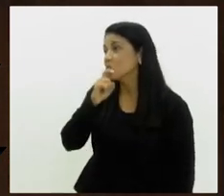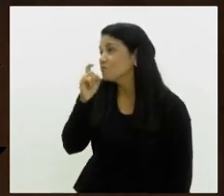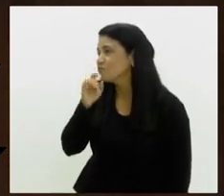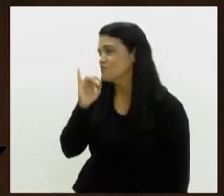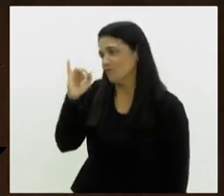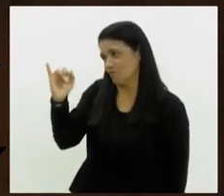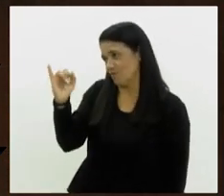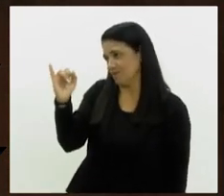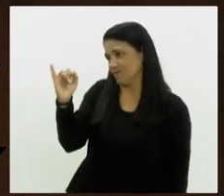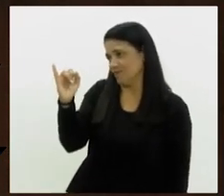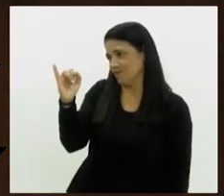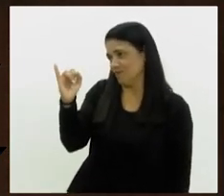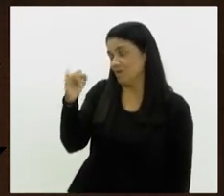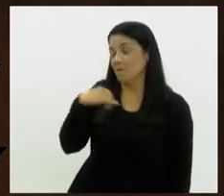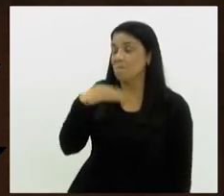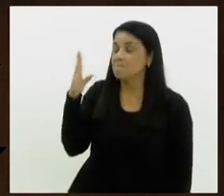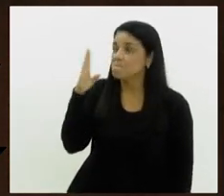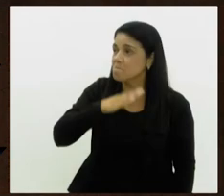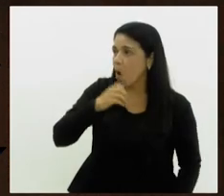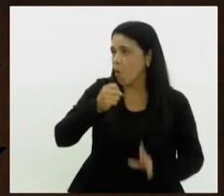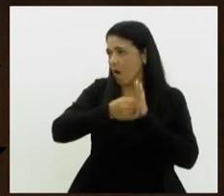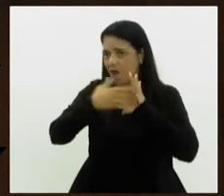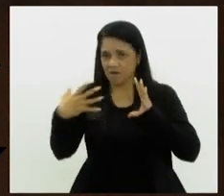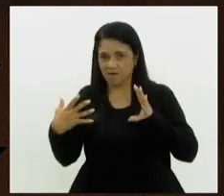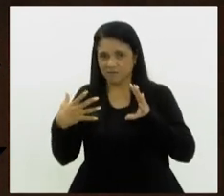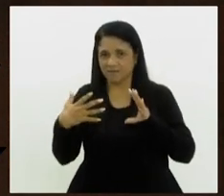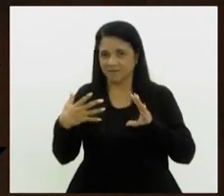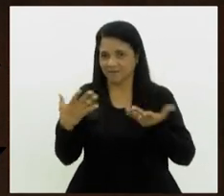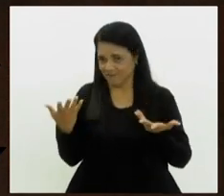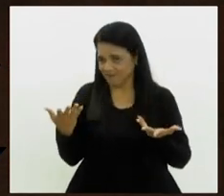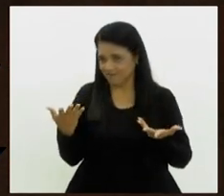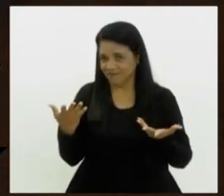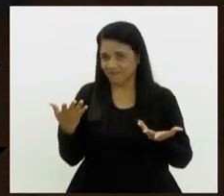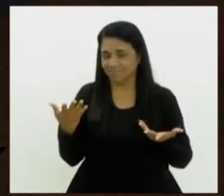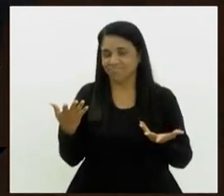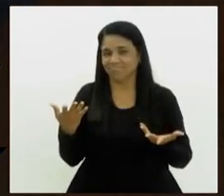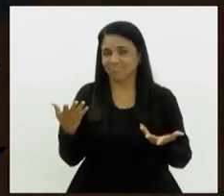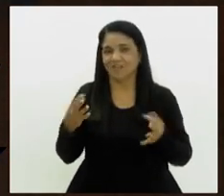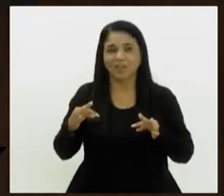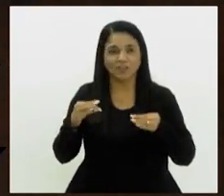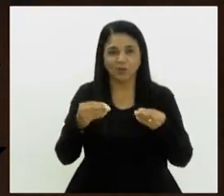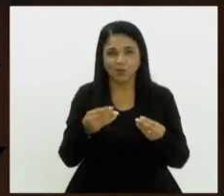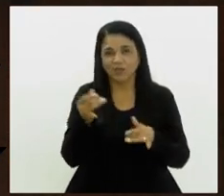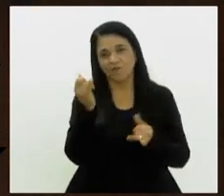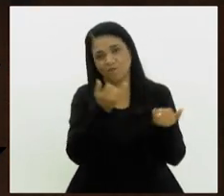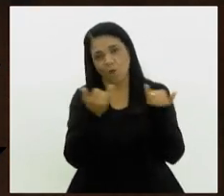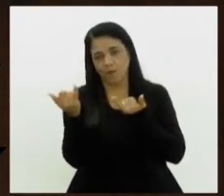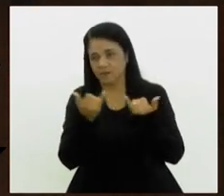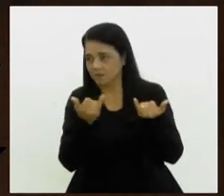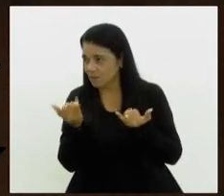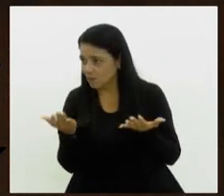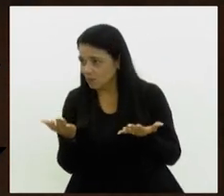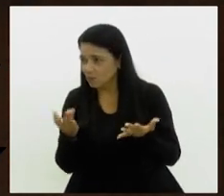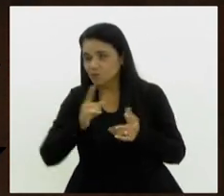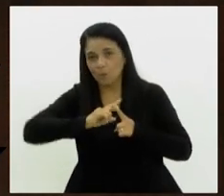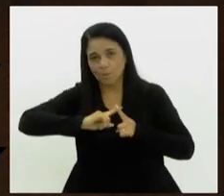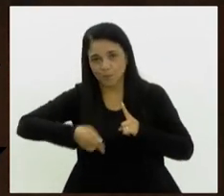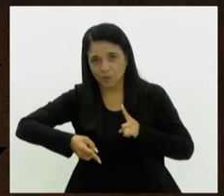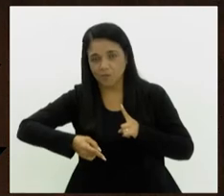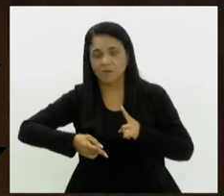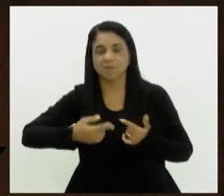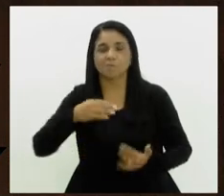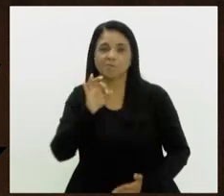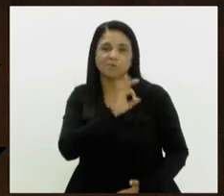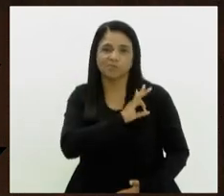vocês, estão usando de mau caratismo com vocês com relação a toda essa informação de proibir os